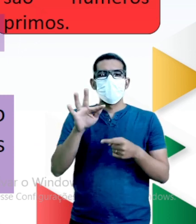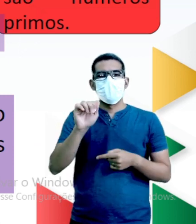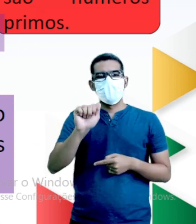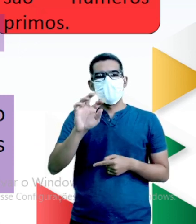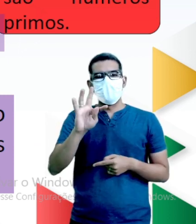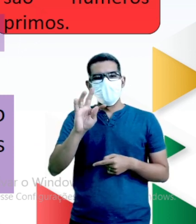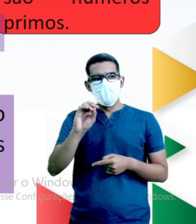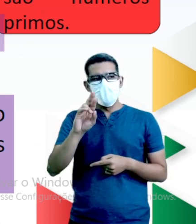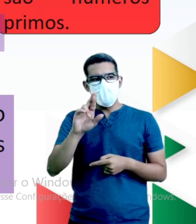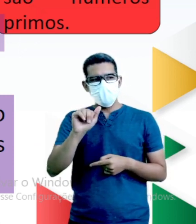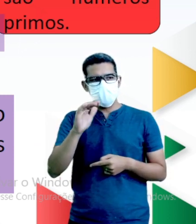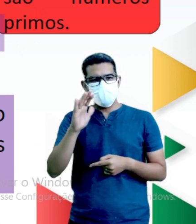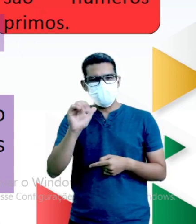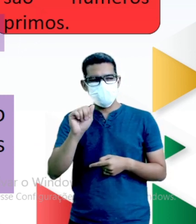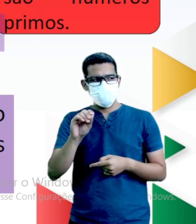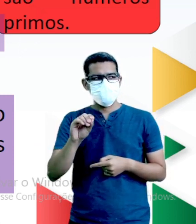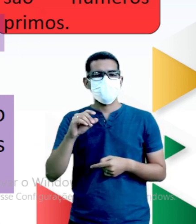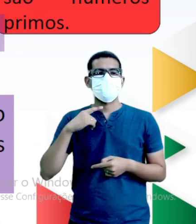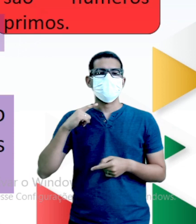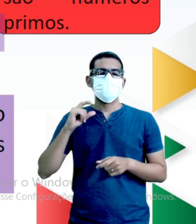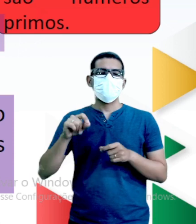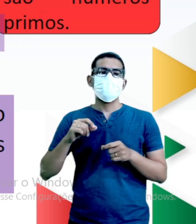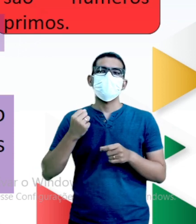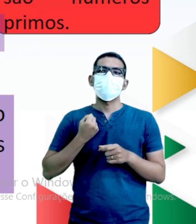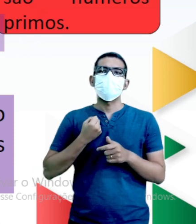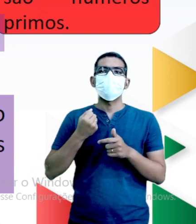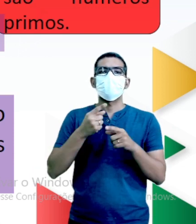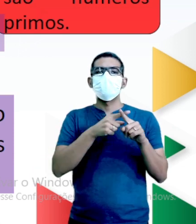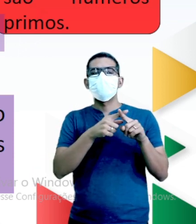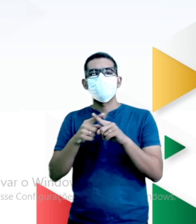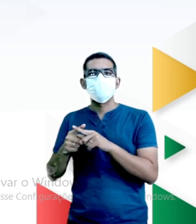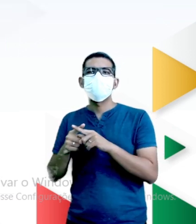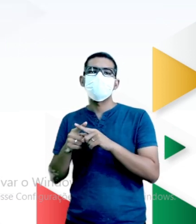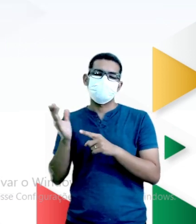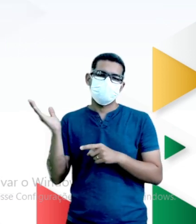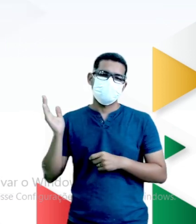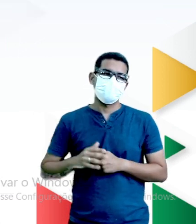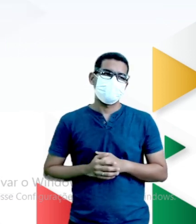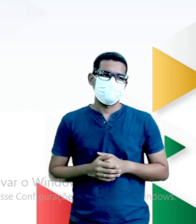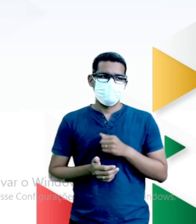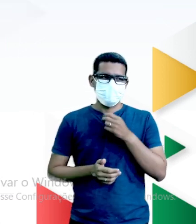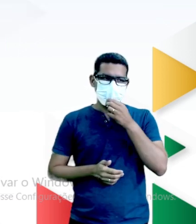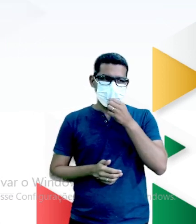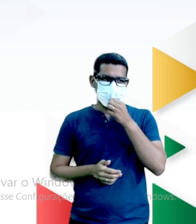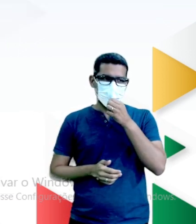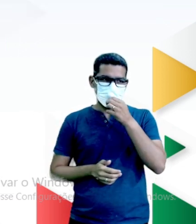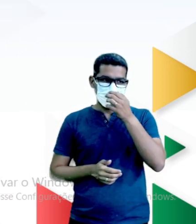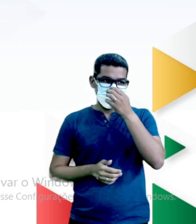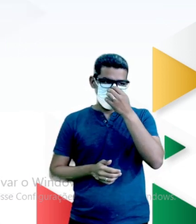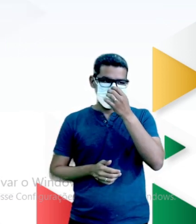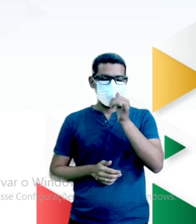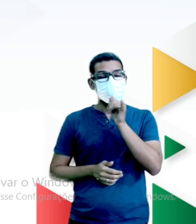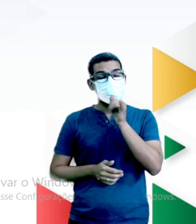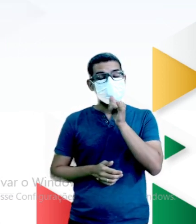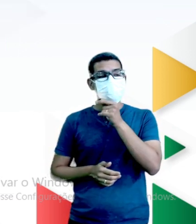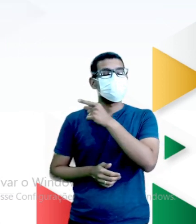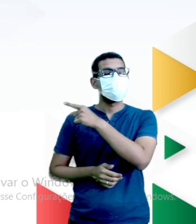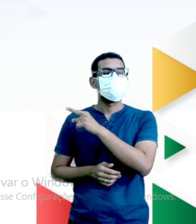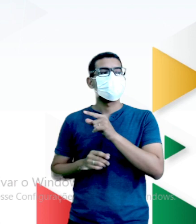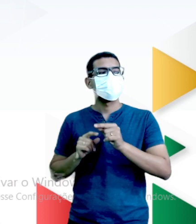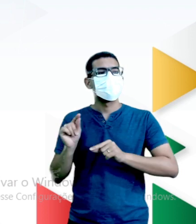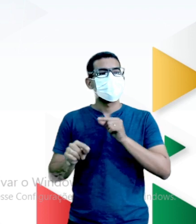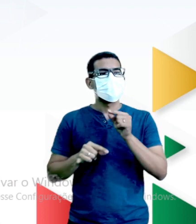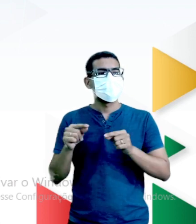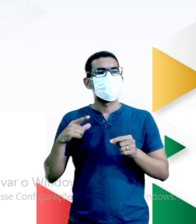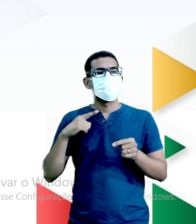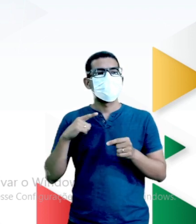número 30. Nos números multiplicados são esses, né? Os fatores, beleza? No exemplo desses fatores, a gente tem